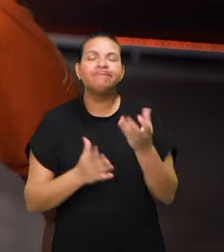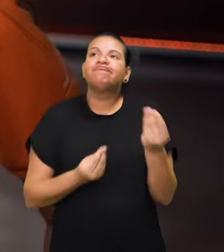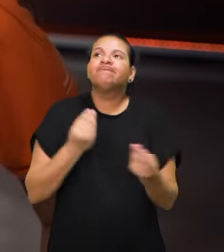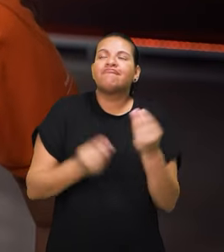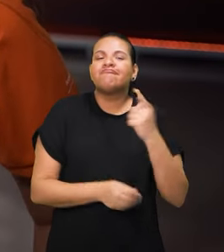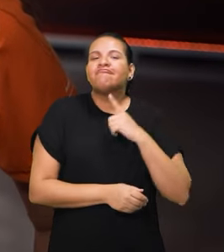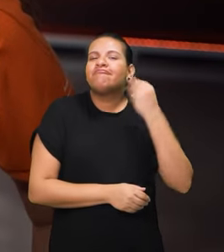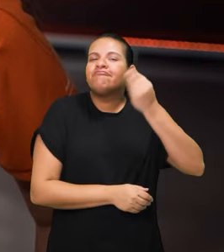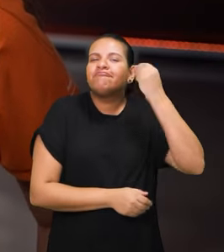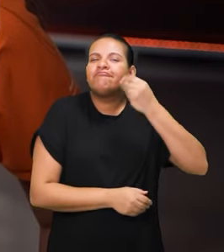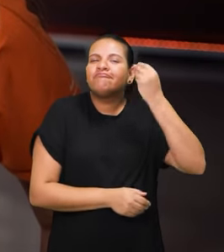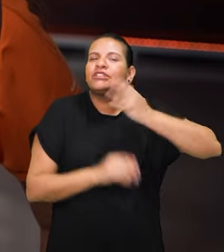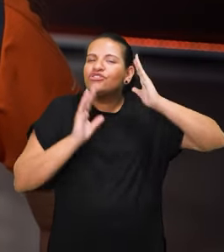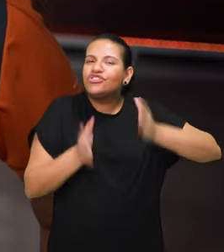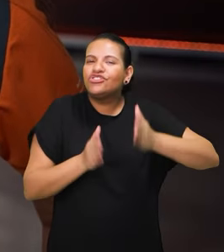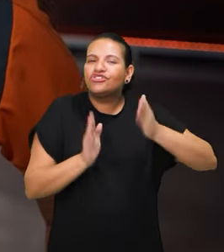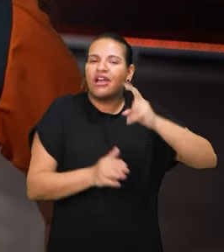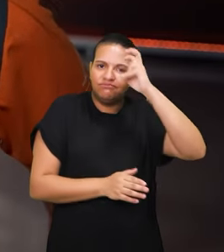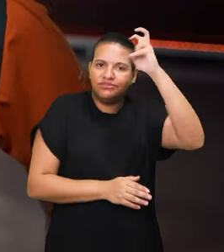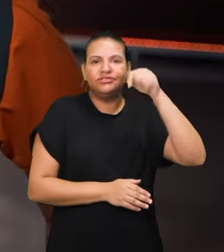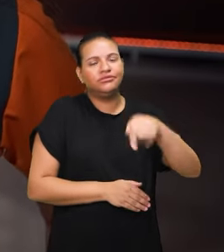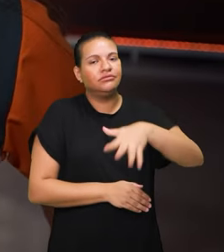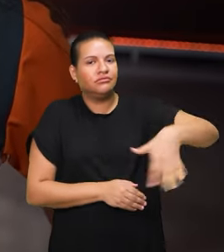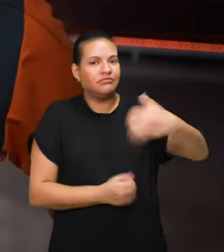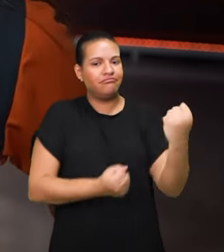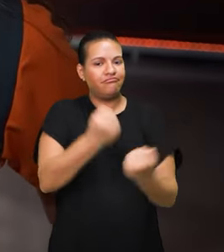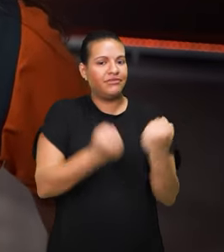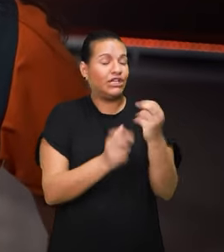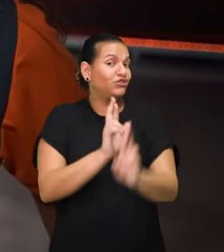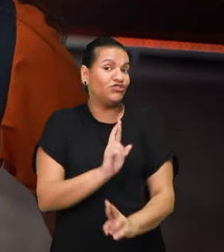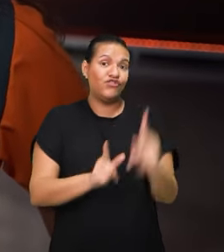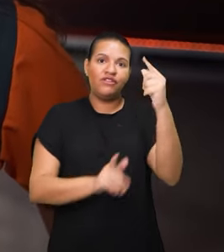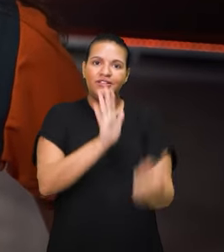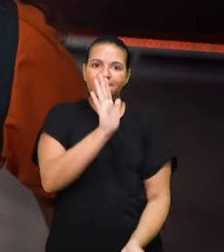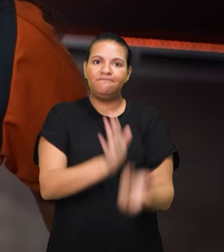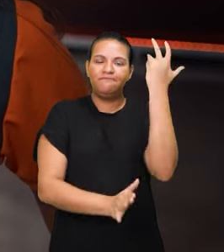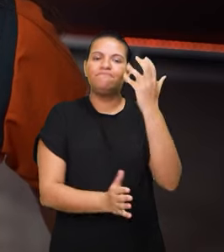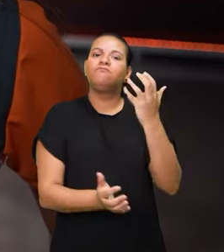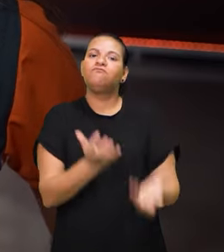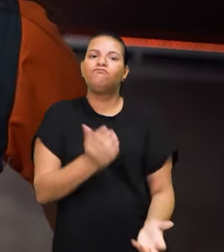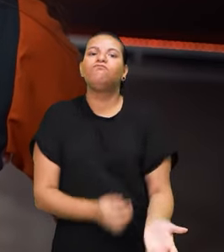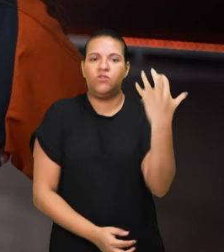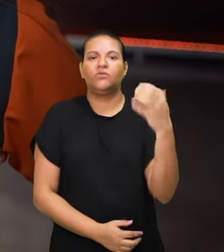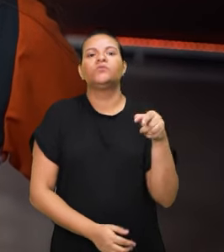bu grandes empresas pessoas que uma grande expertise em todas as partes do carro para fazer um